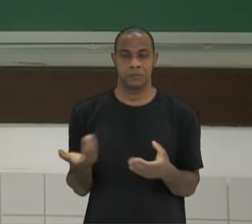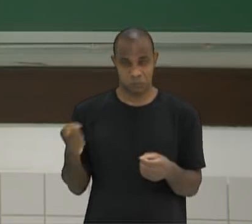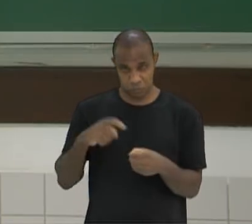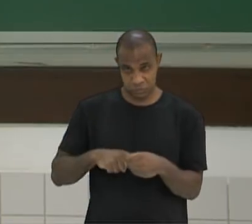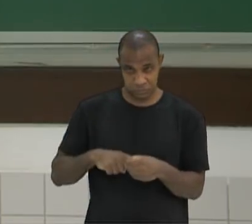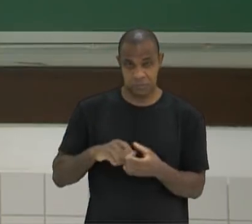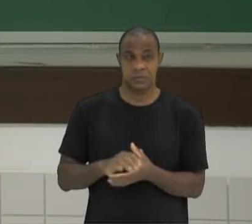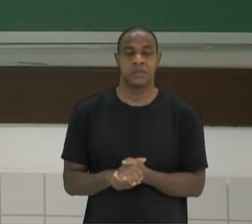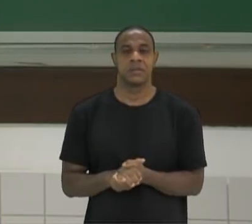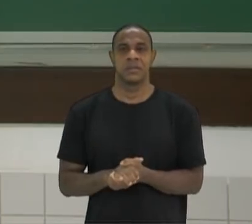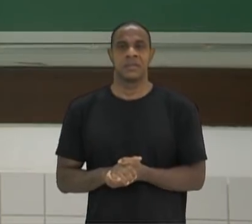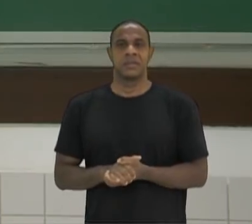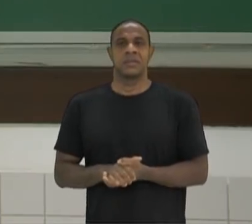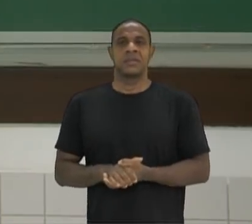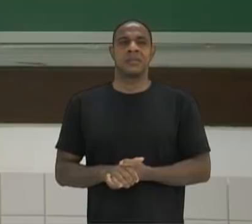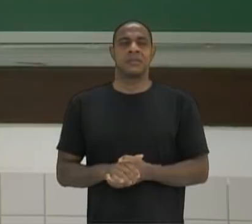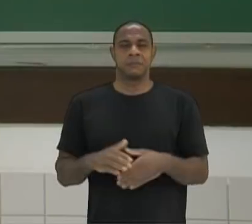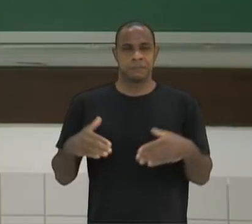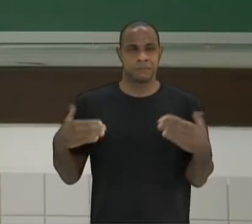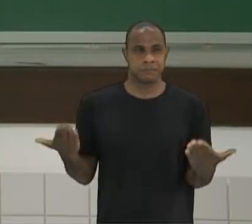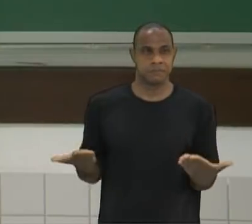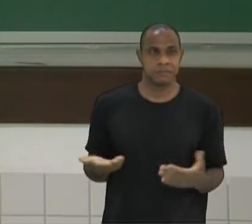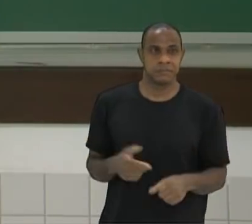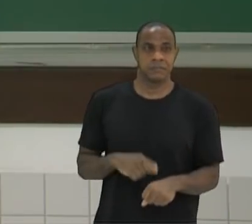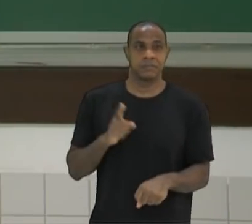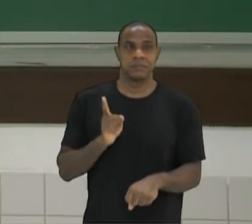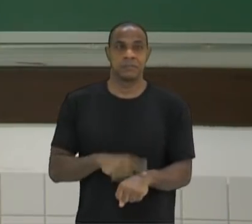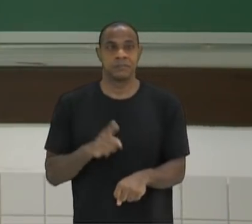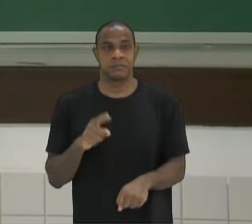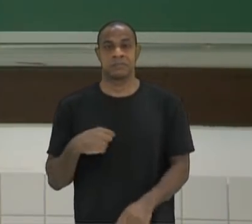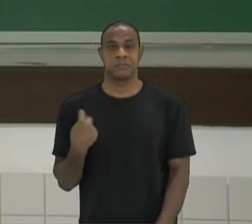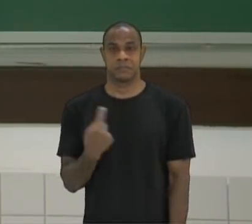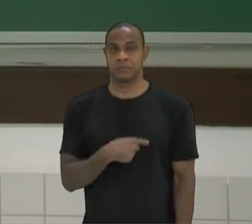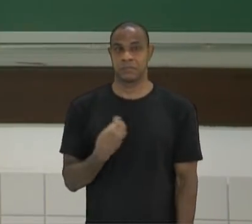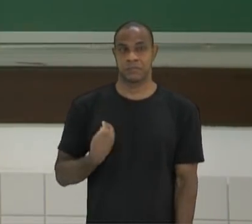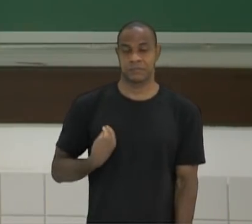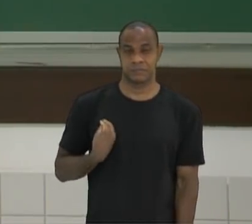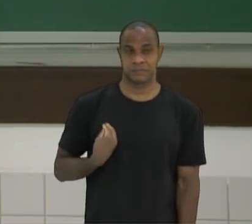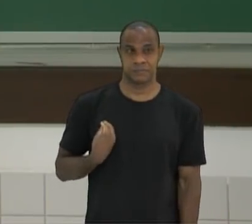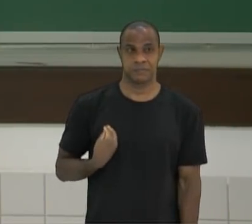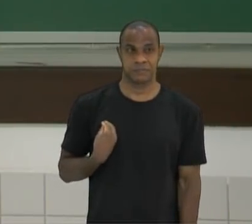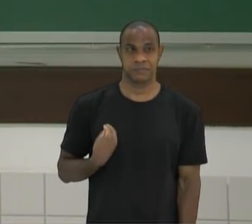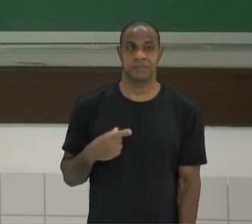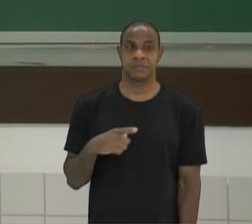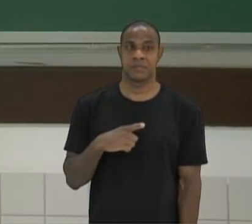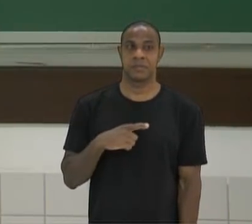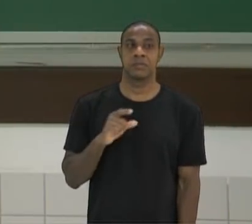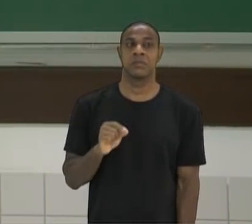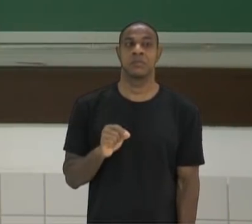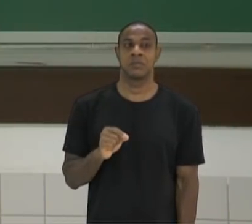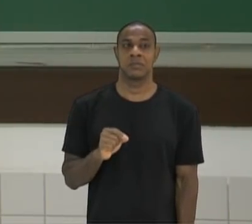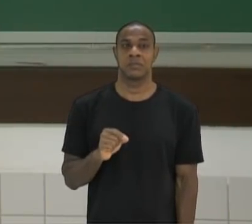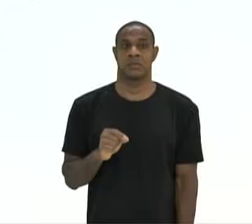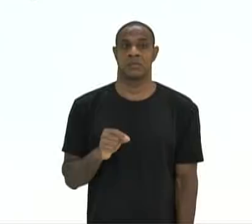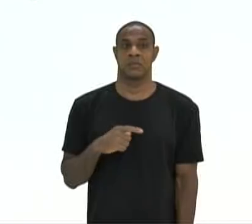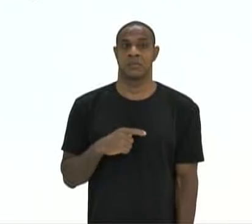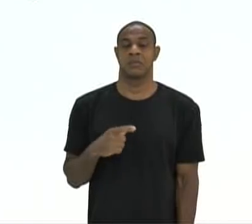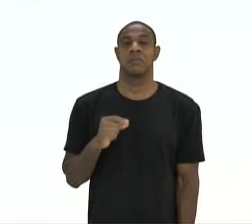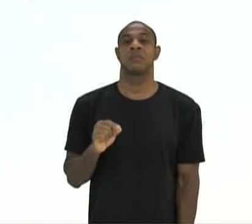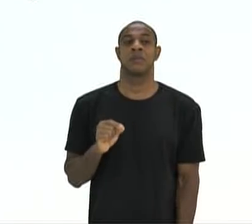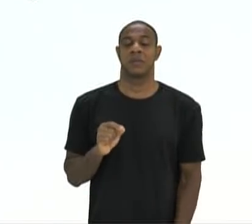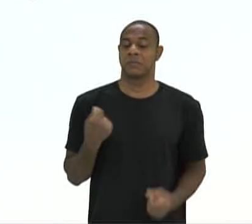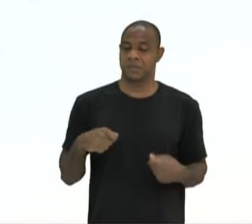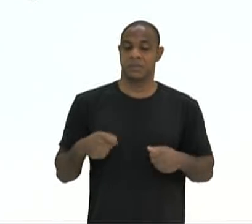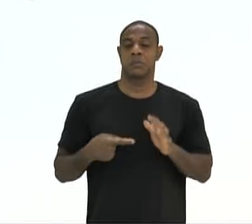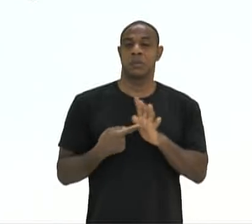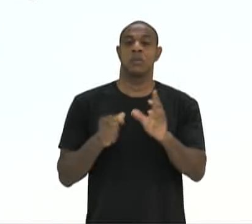Retornando, observem lá. Então, chega um momento que na nossa vida que temos, todos somos chamados para fazer